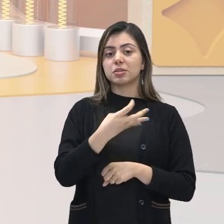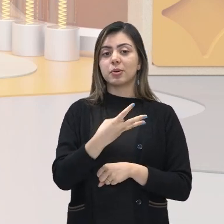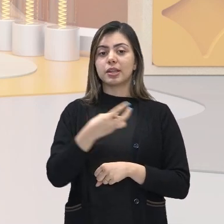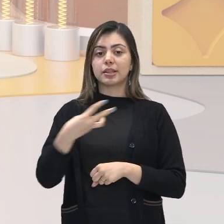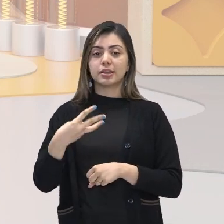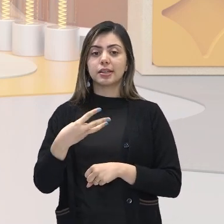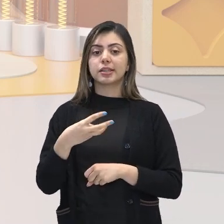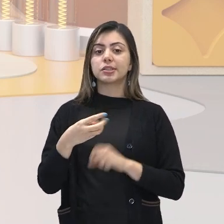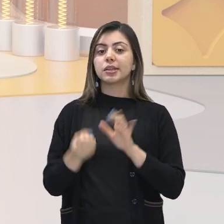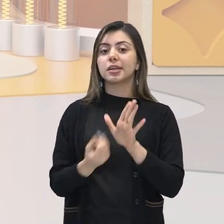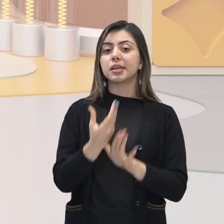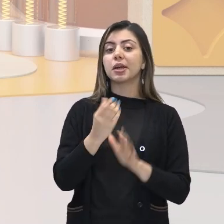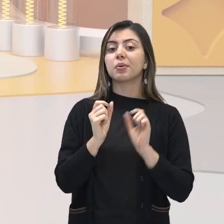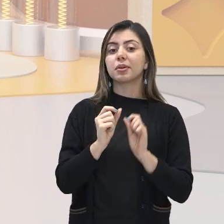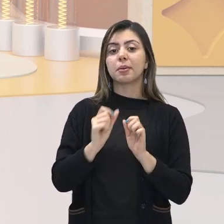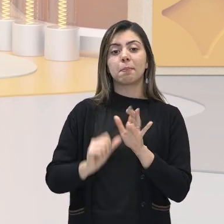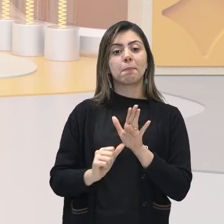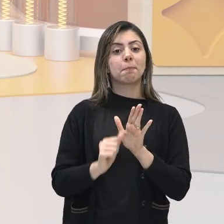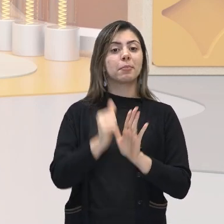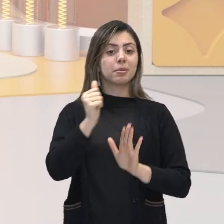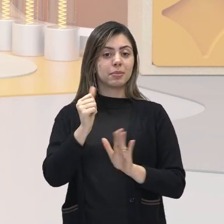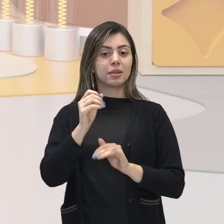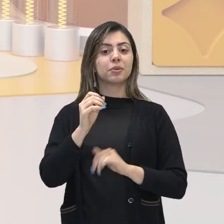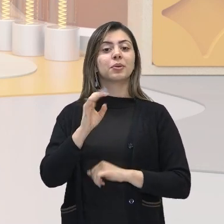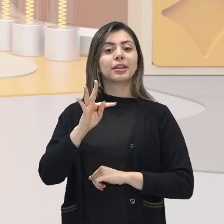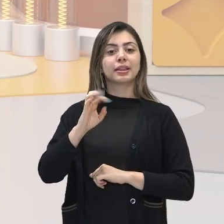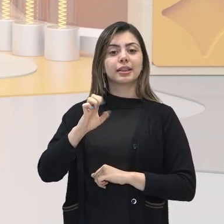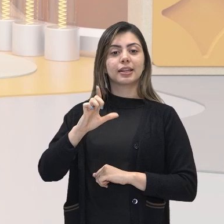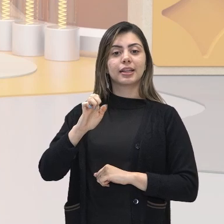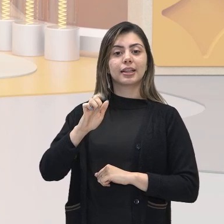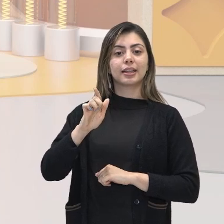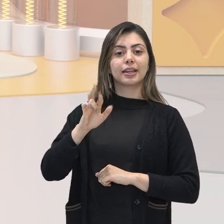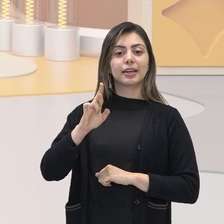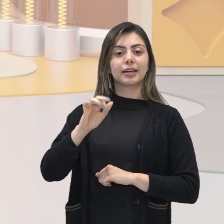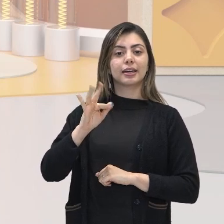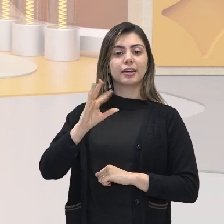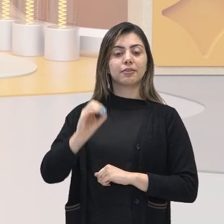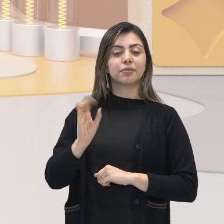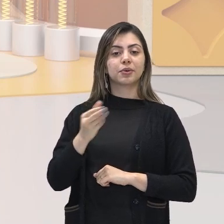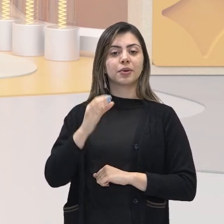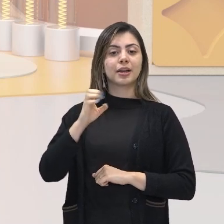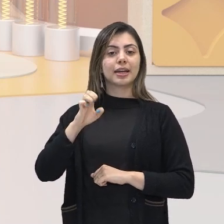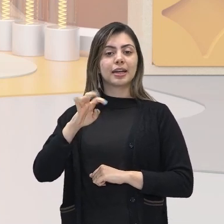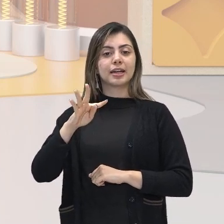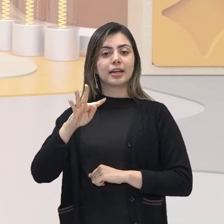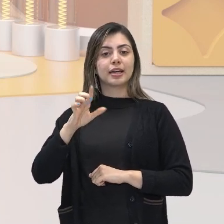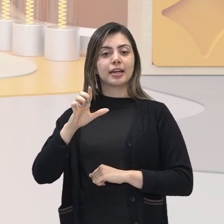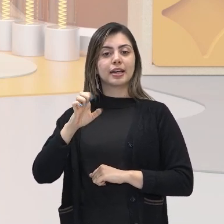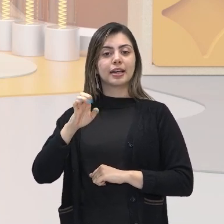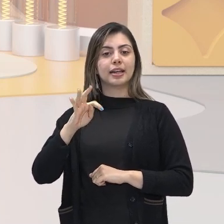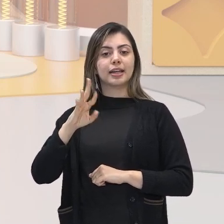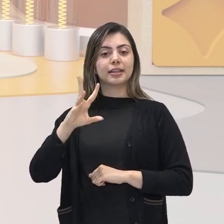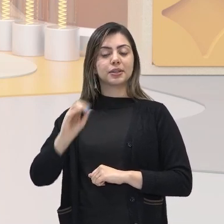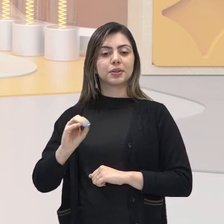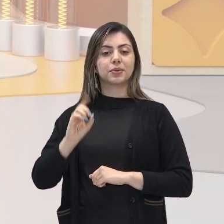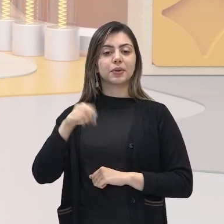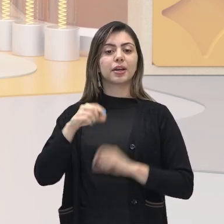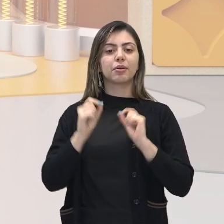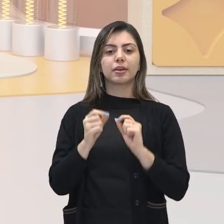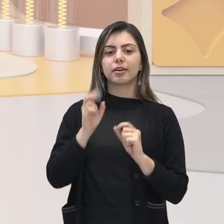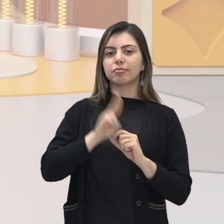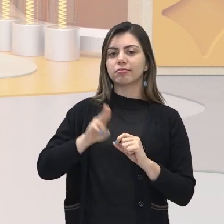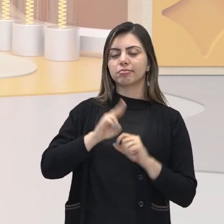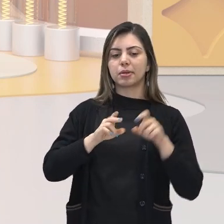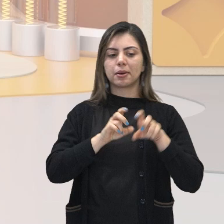surgimento do primeiro telégrafo elétrico, ou seja, que mandava por vias elétricas a sinalização das teclas ali para